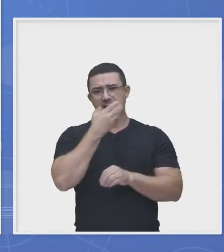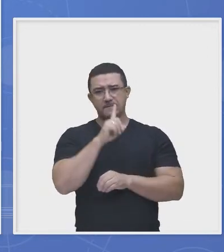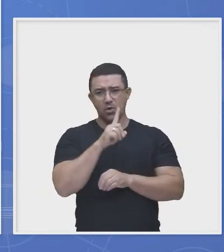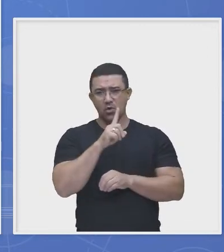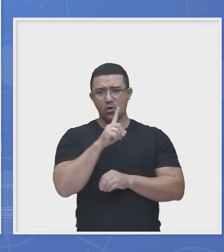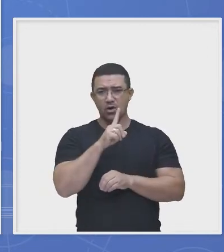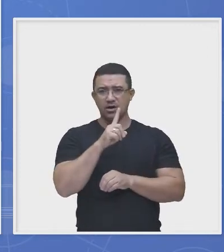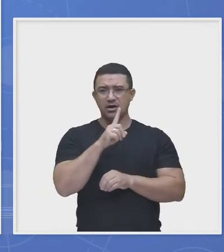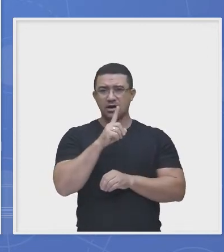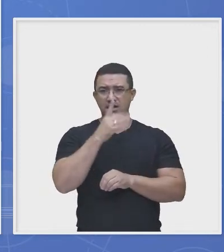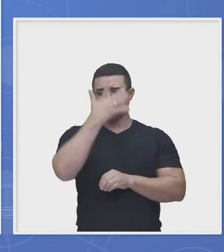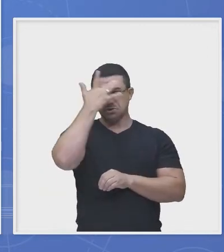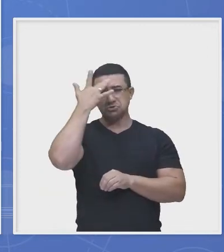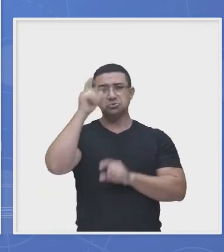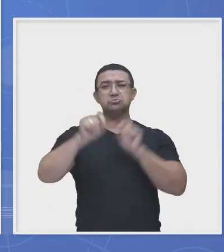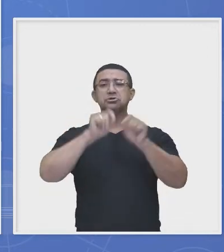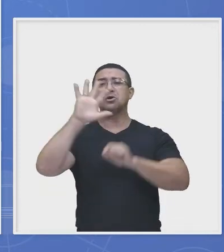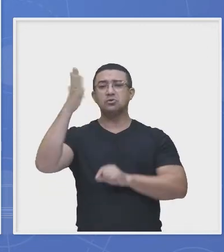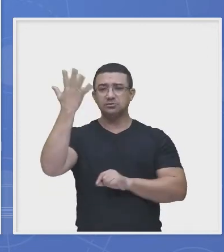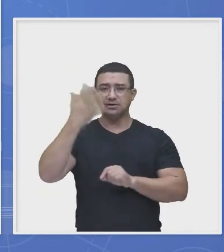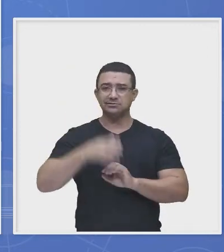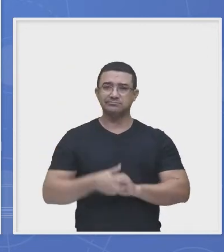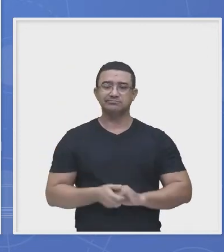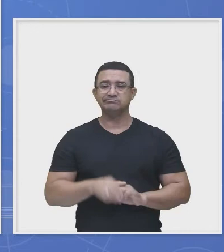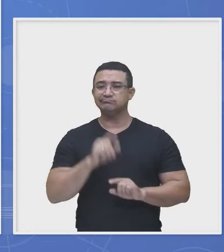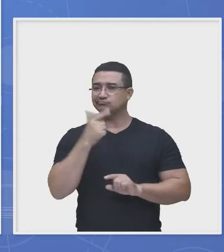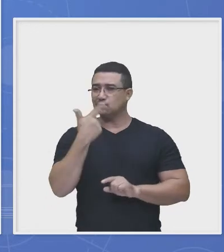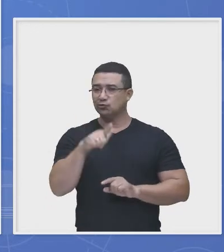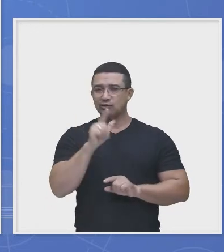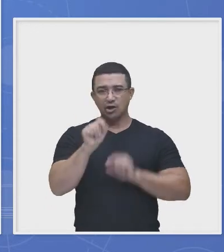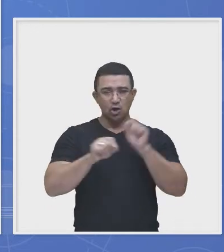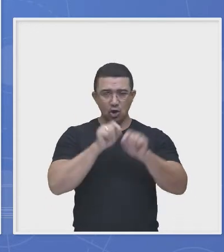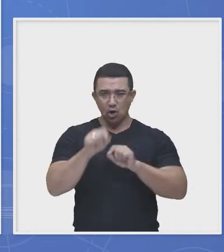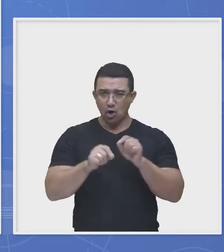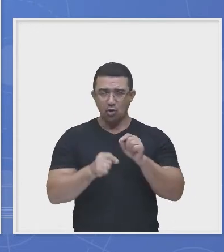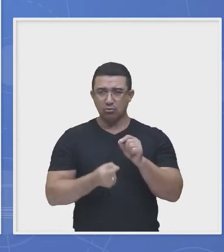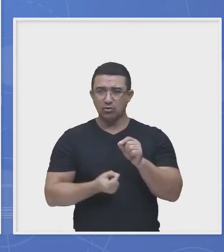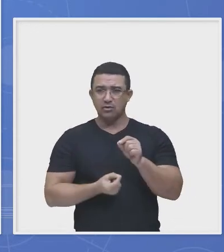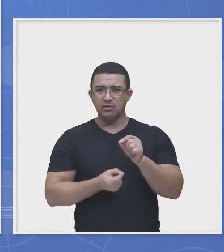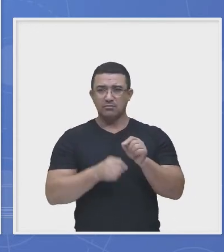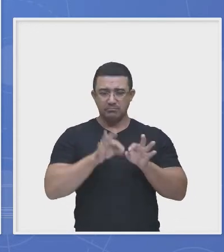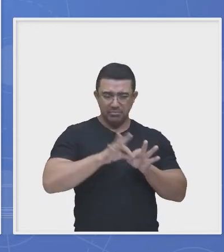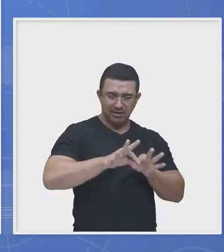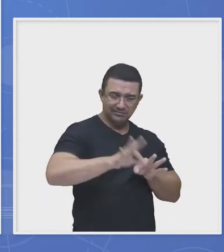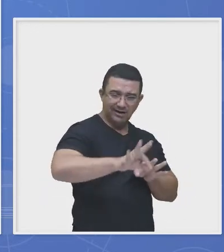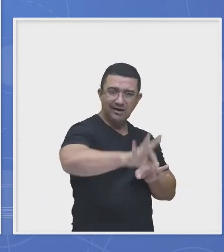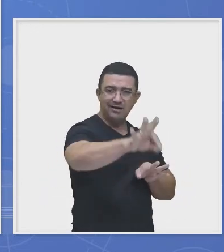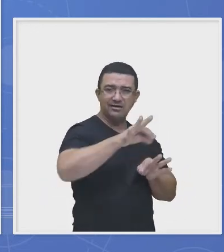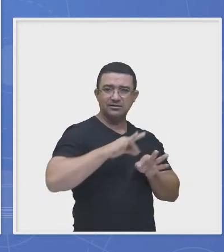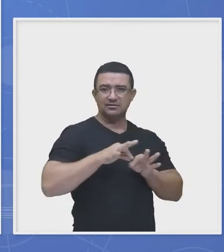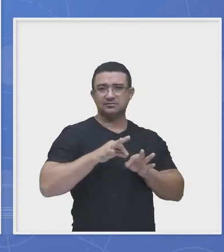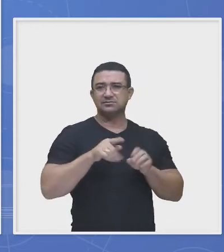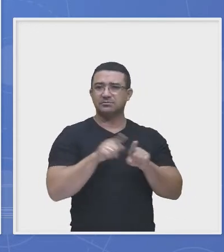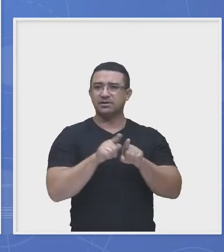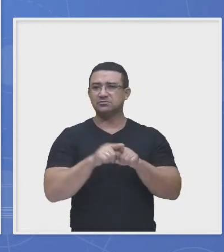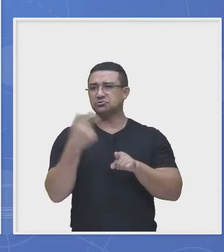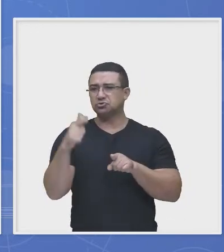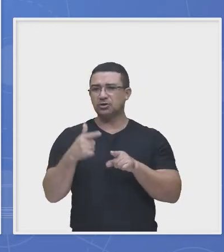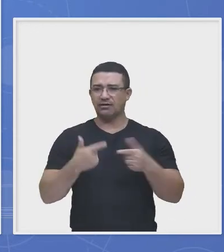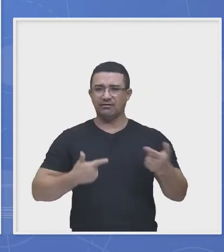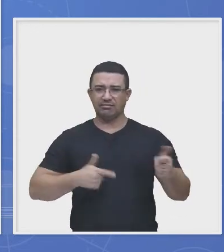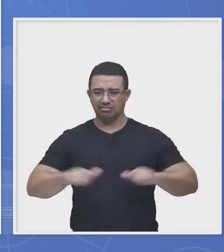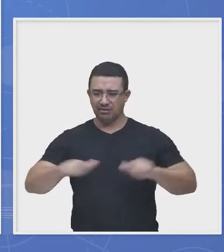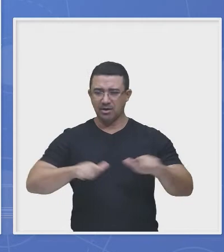para o cultivo, o que acontece? Não tem como plantar, não tem como produzir, não tem emprego, então percebo que aquele local